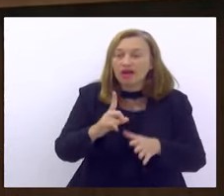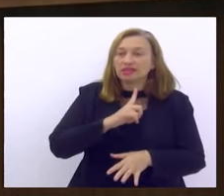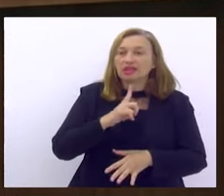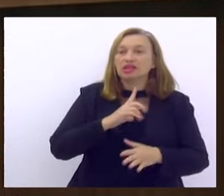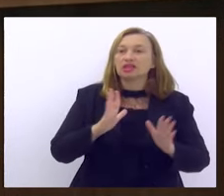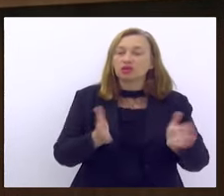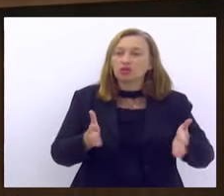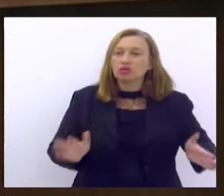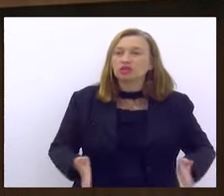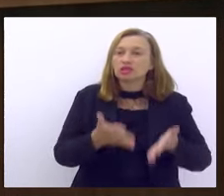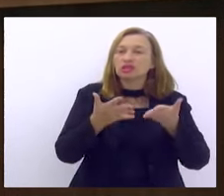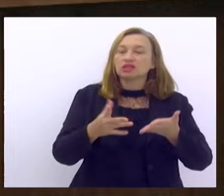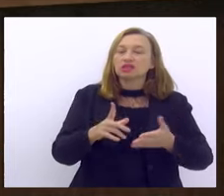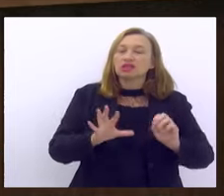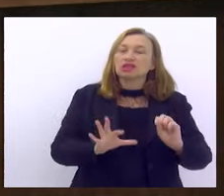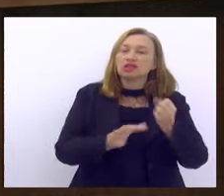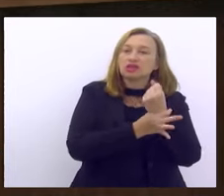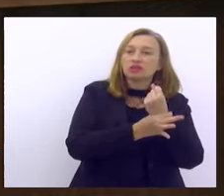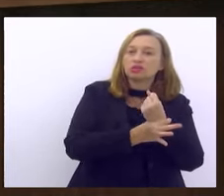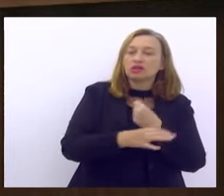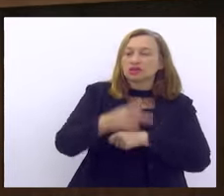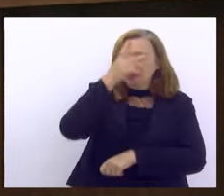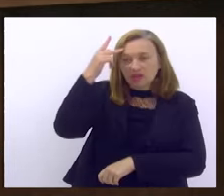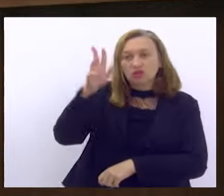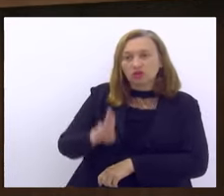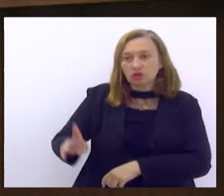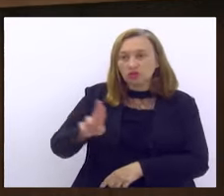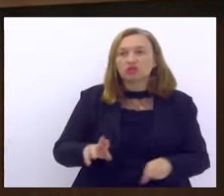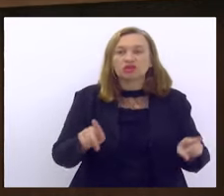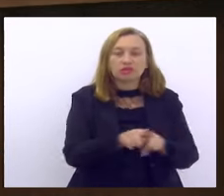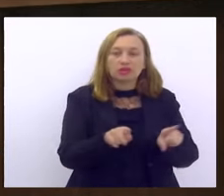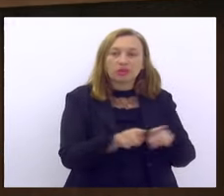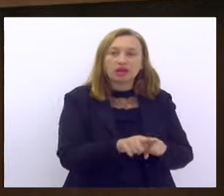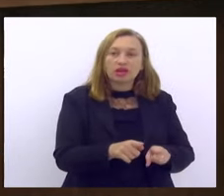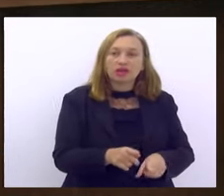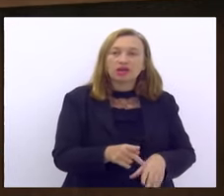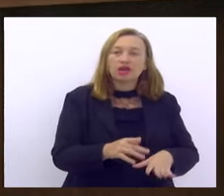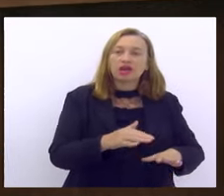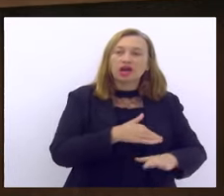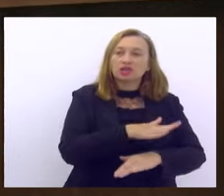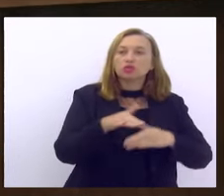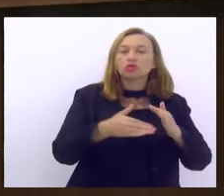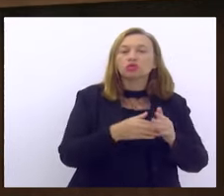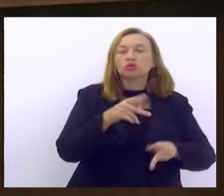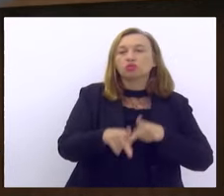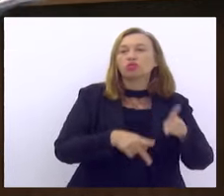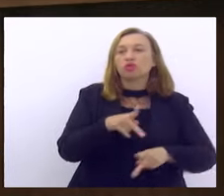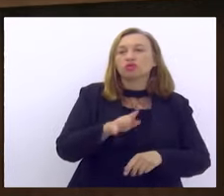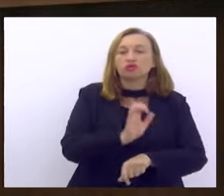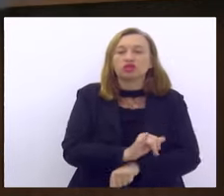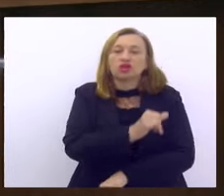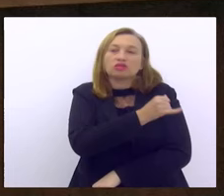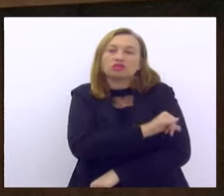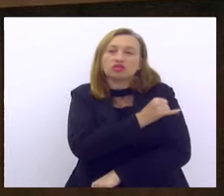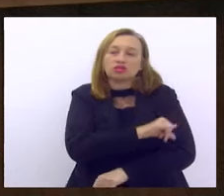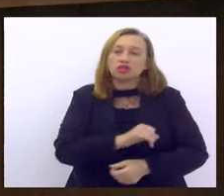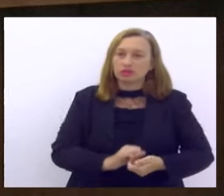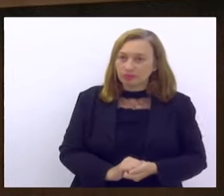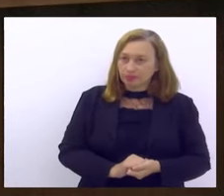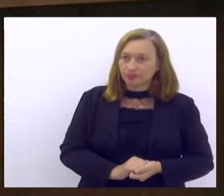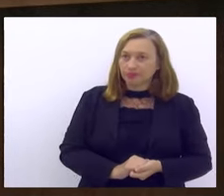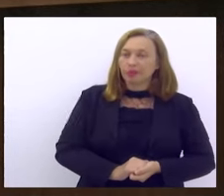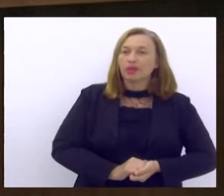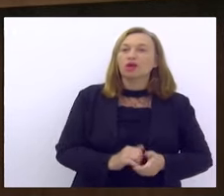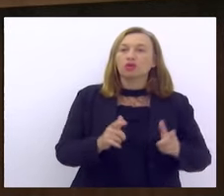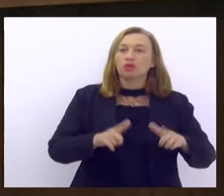aqui hoje traz segurança ao usuário, mas, acima de tudo, aos pedestres e toda a população do estado que vive nesse ambiente onde